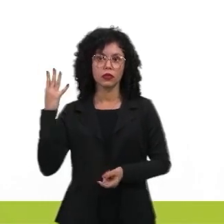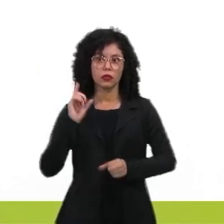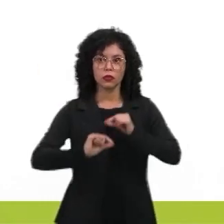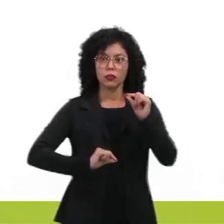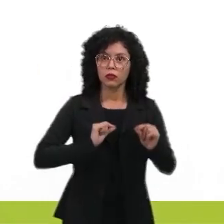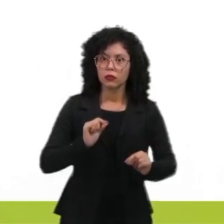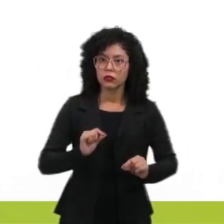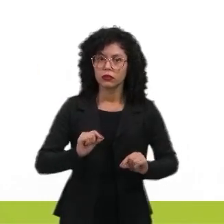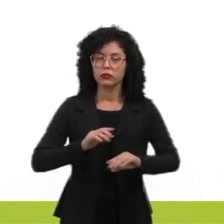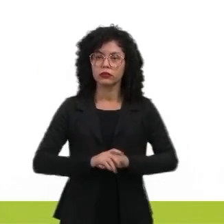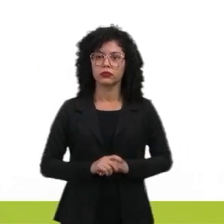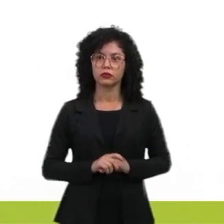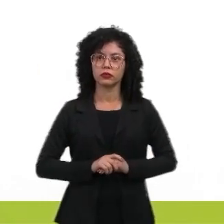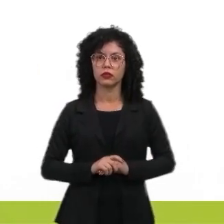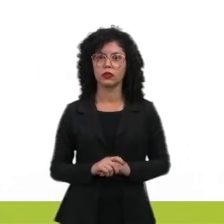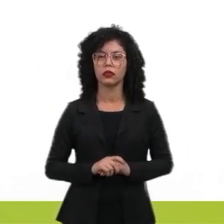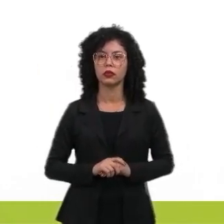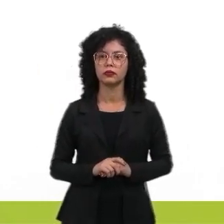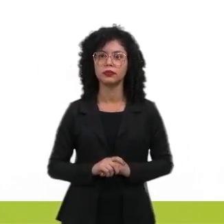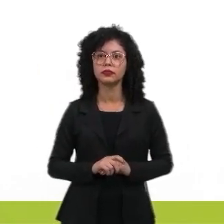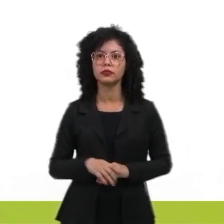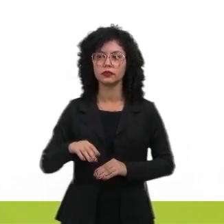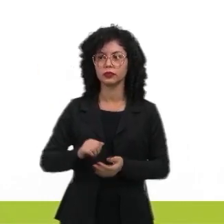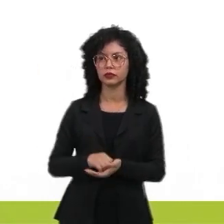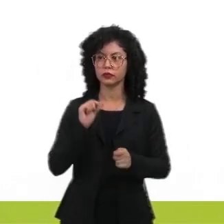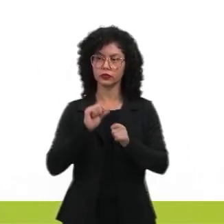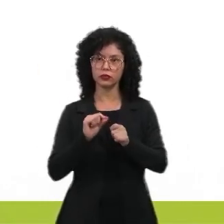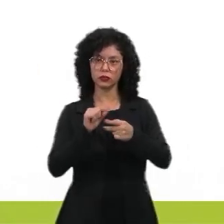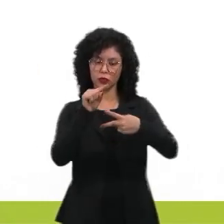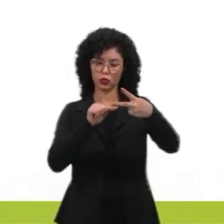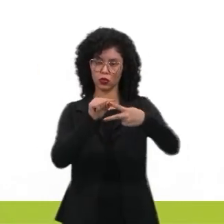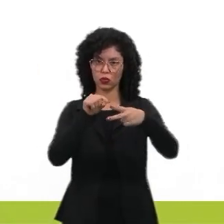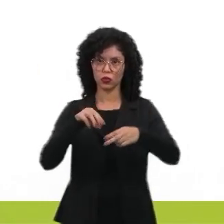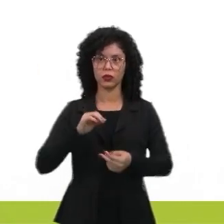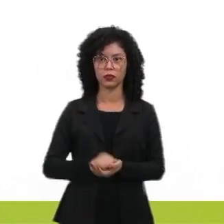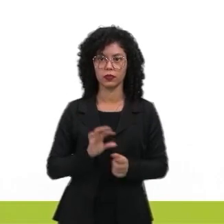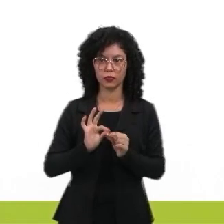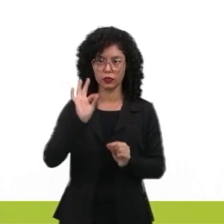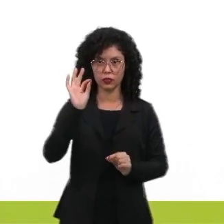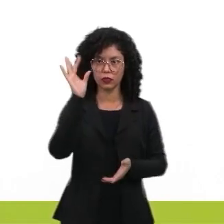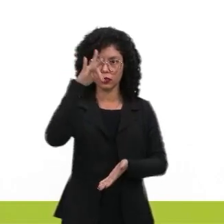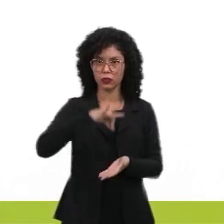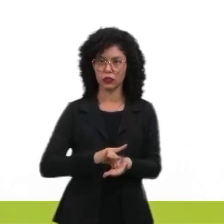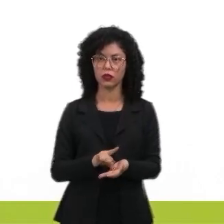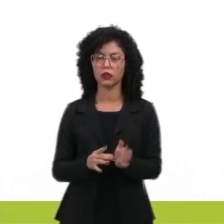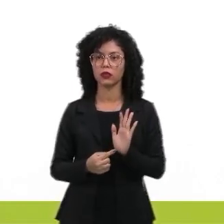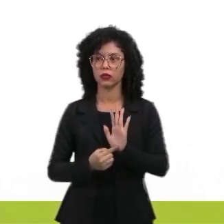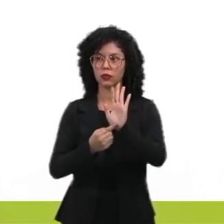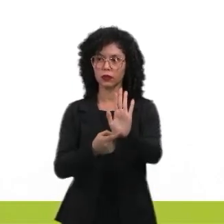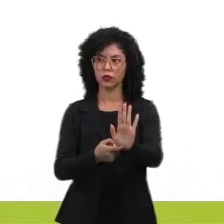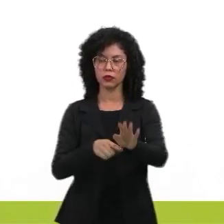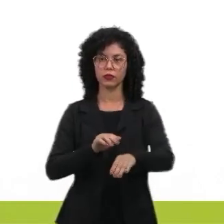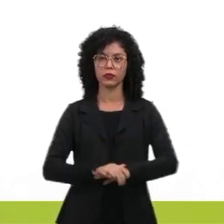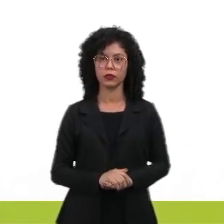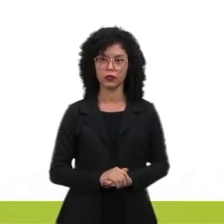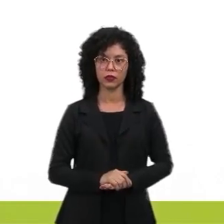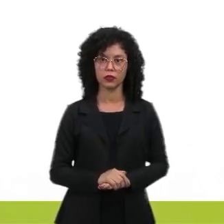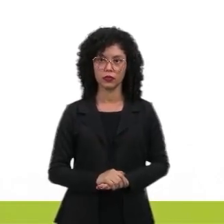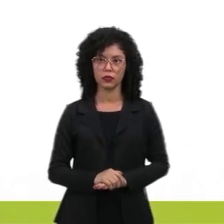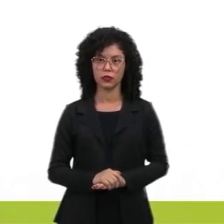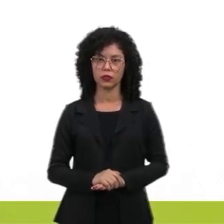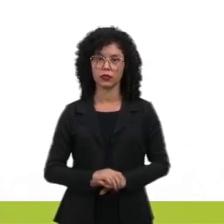escala? A escala matemática é uma razão entre 2 medidas reais, né, e representativas.